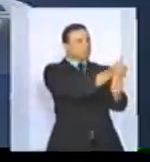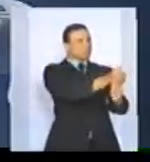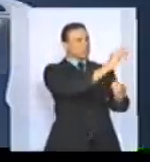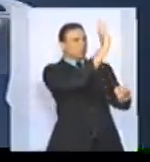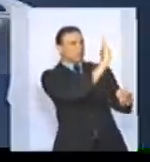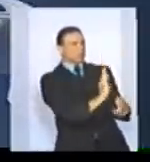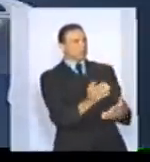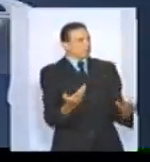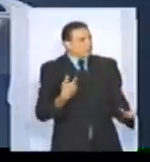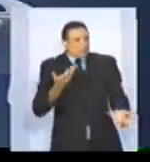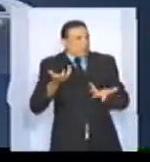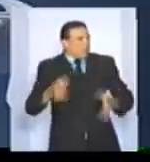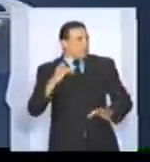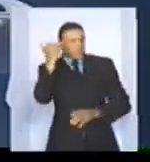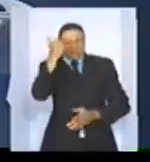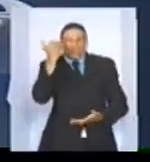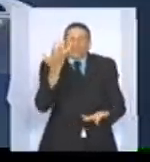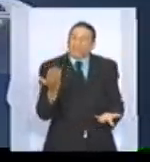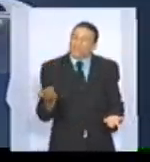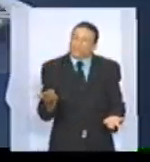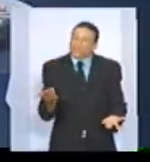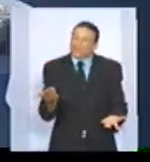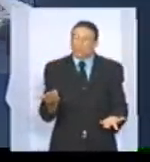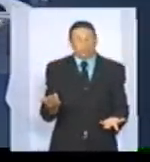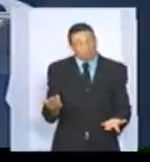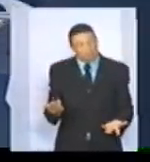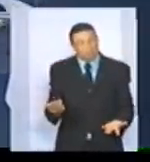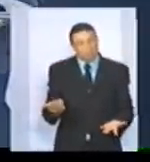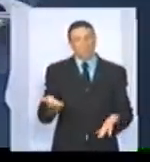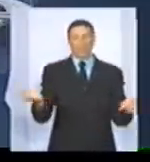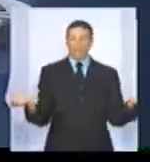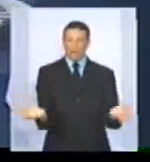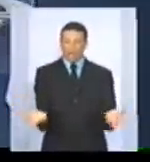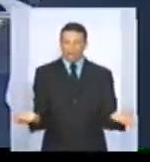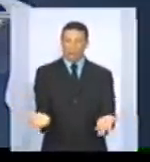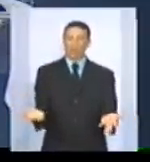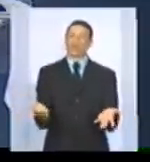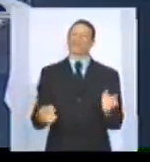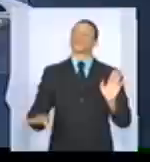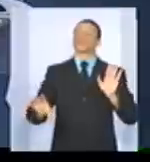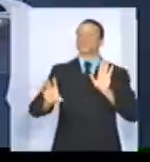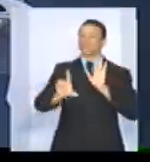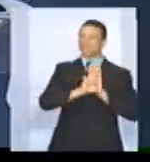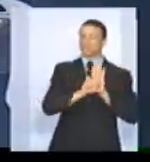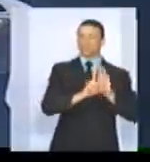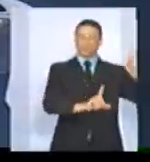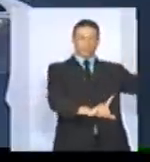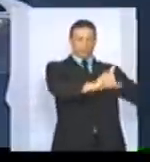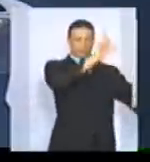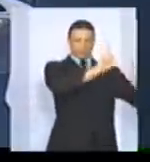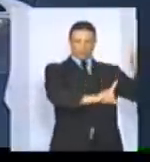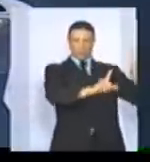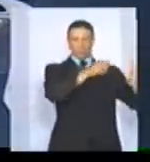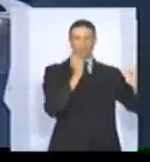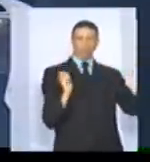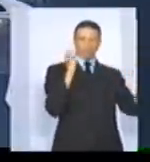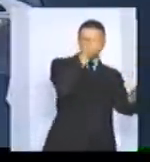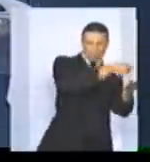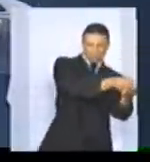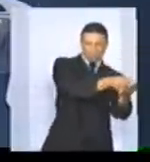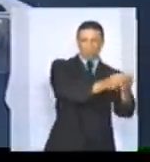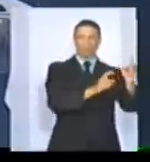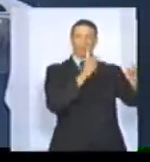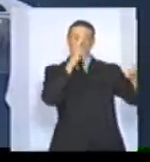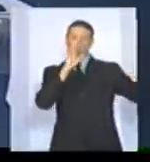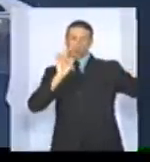brasileiro? Por que, senhor ministro, agora a publicidade também na TV por assinatura passa a ser objeto de cumprimento